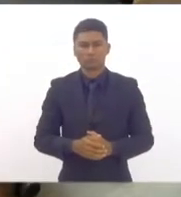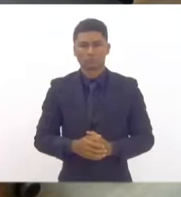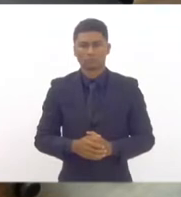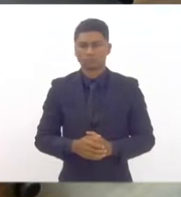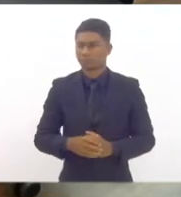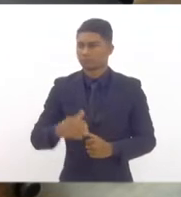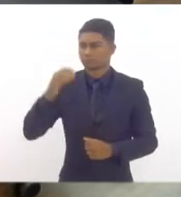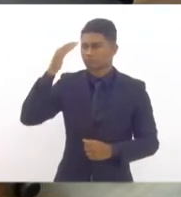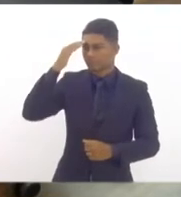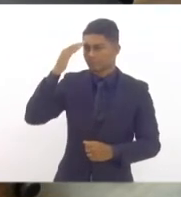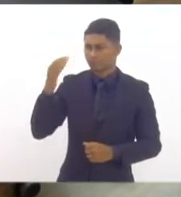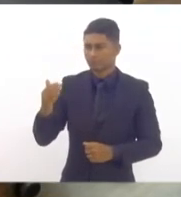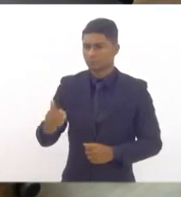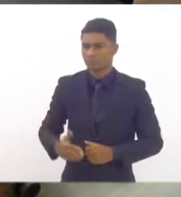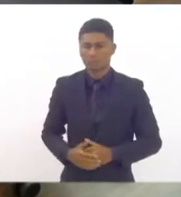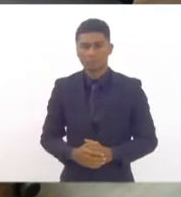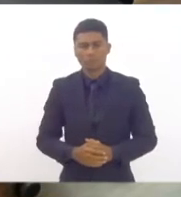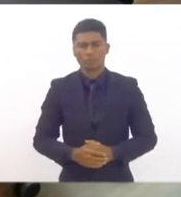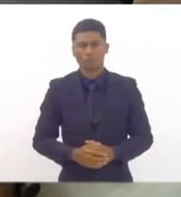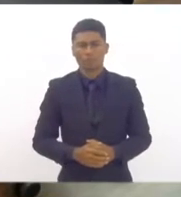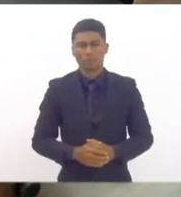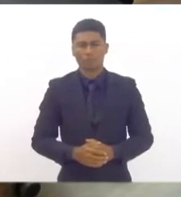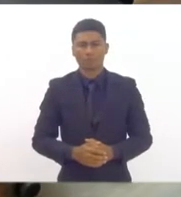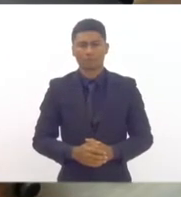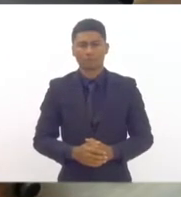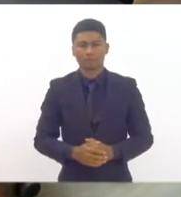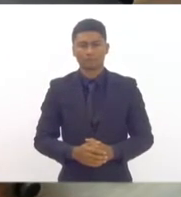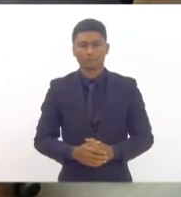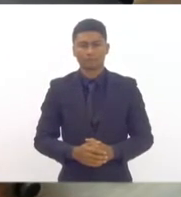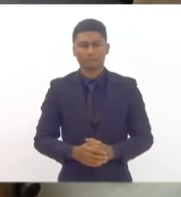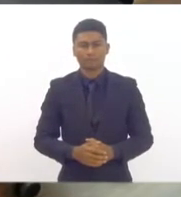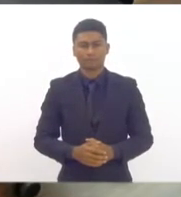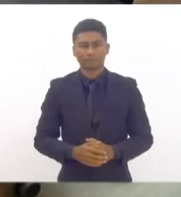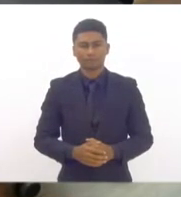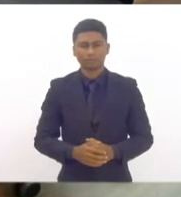Obrigado, Patrícia. Então,